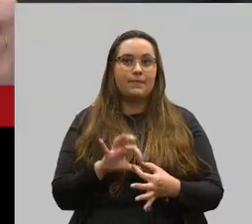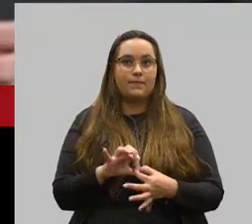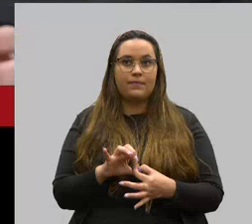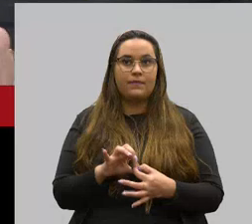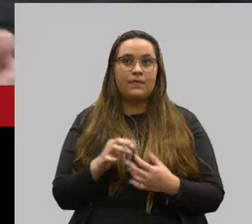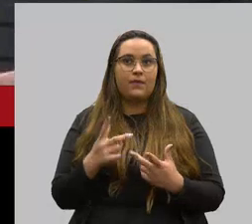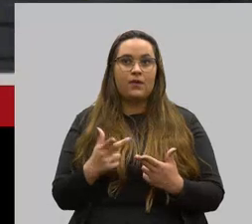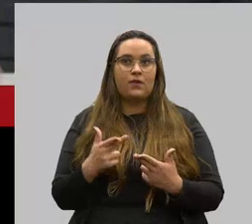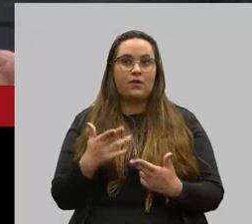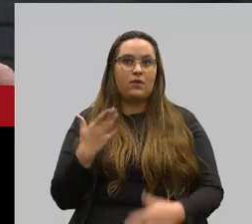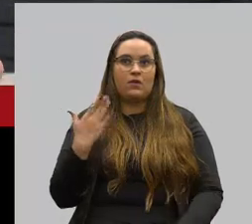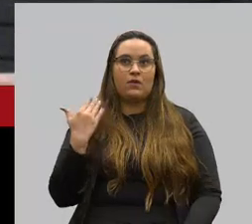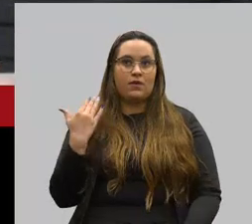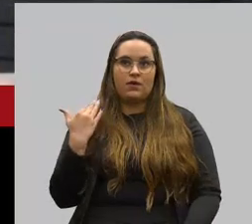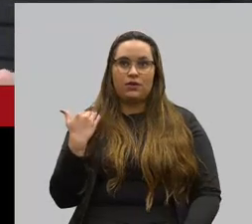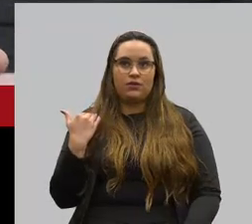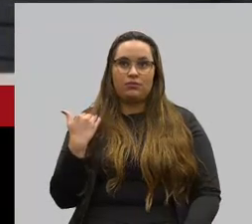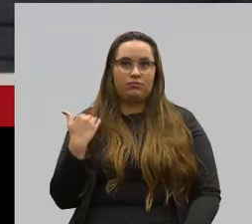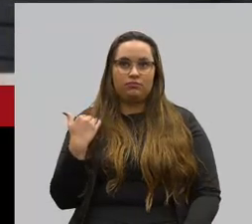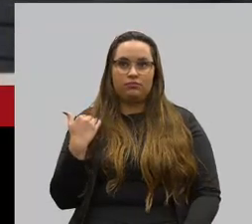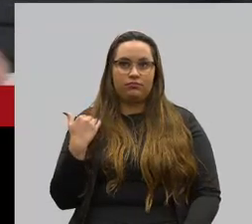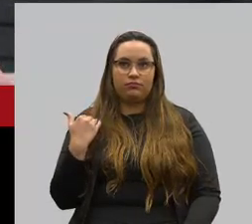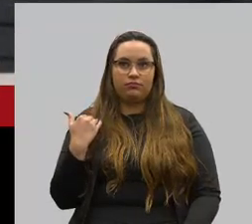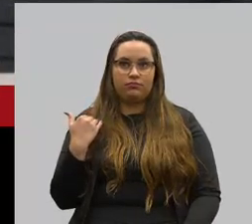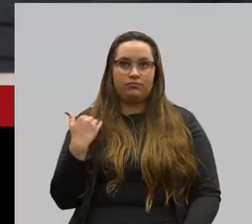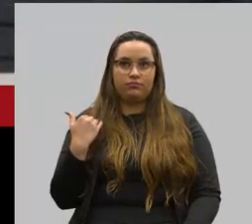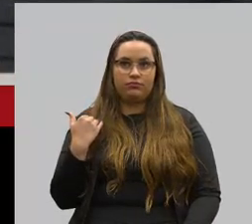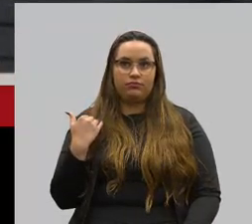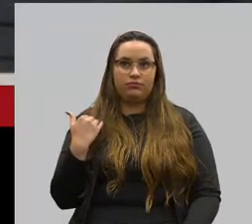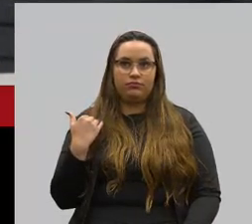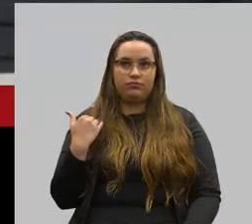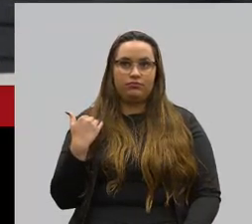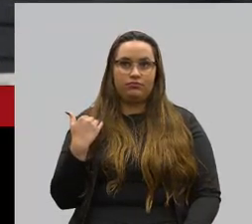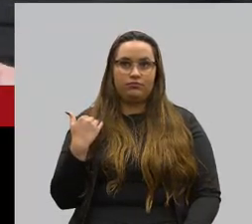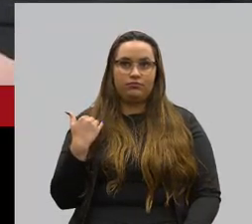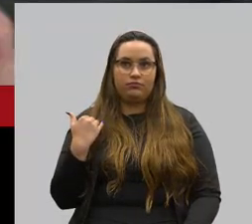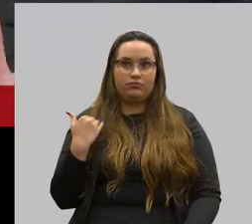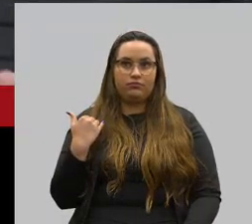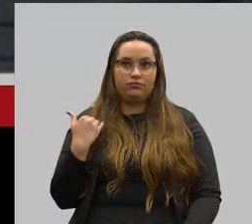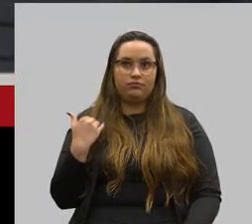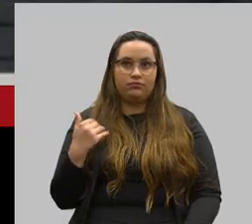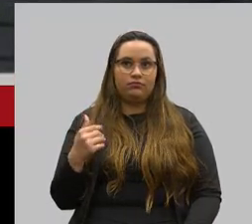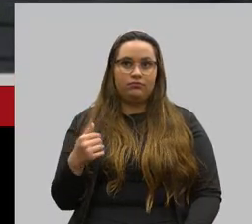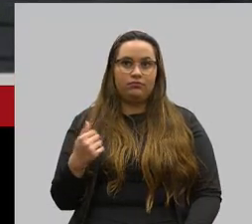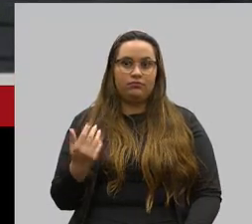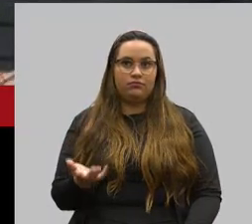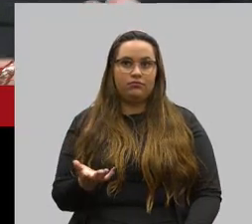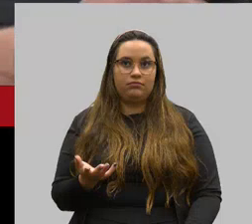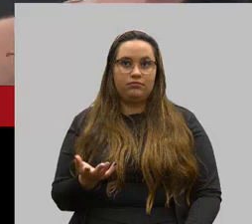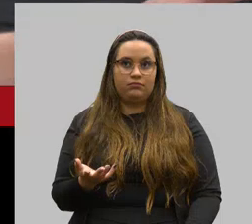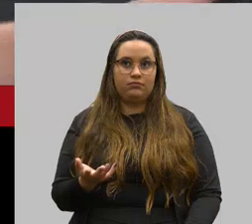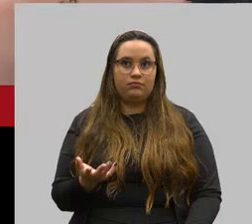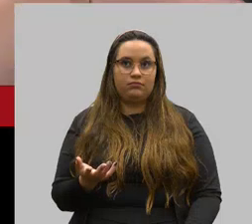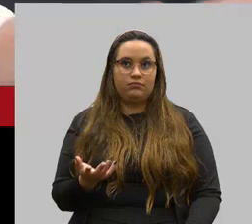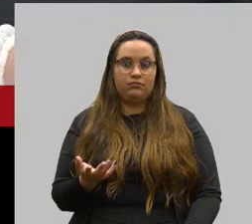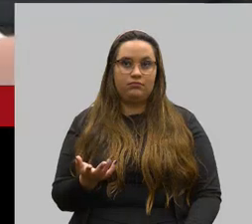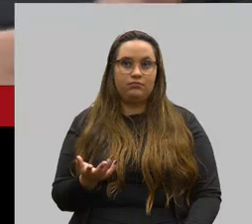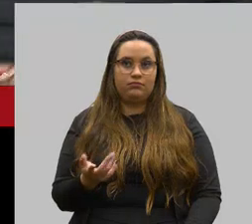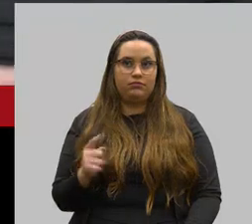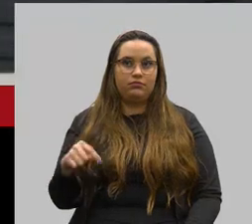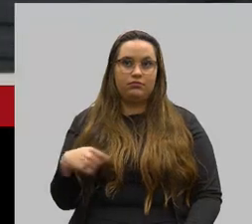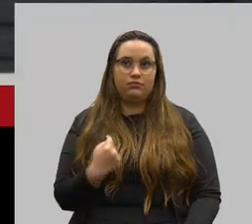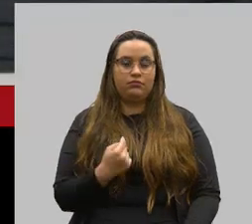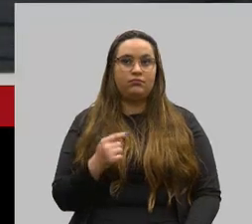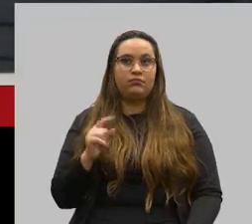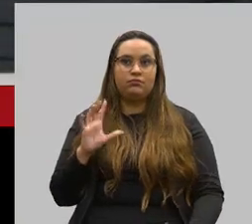anteriormente à estrutura do dhpp que é uma estrutura muito mais robusta e com uma capacidade operacional muito maior mas que estariam vinculadas às